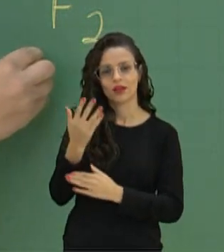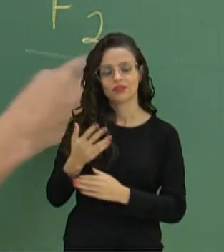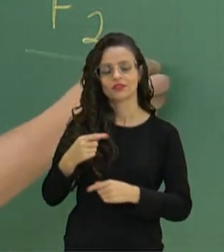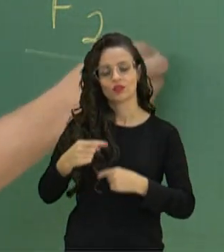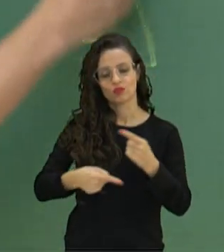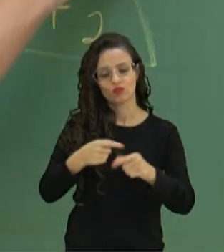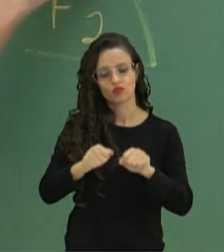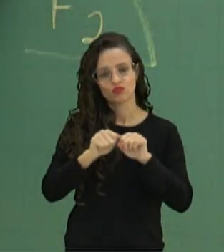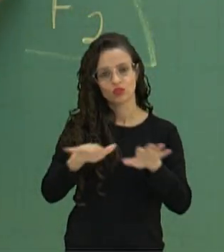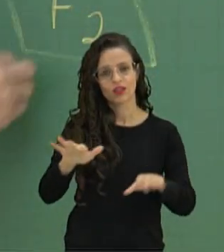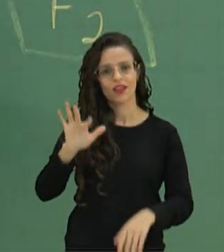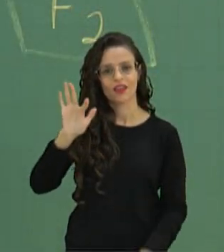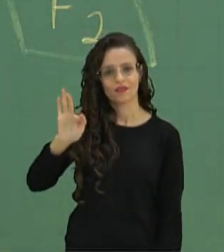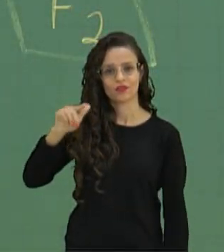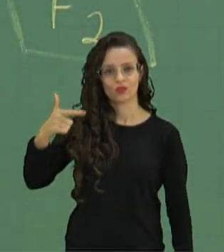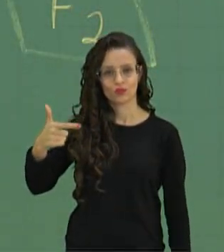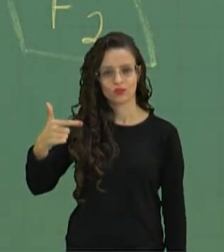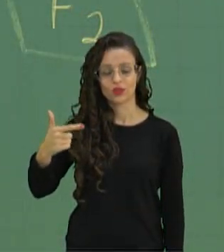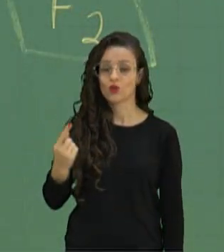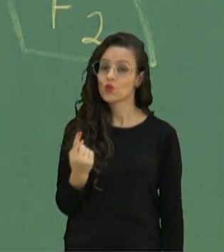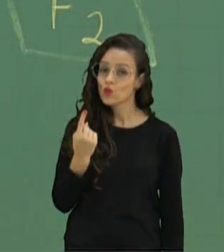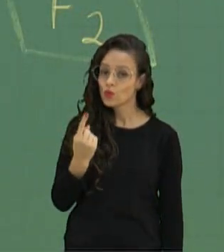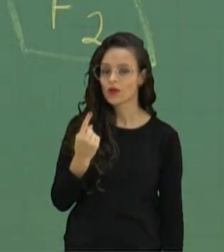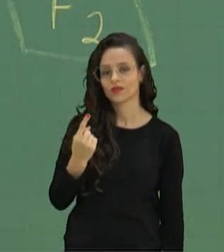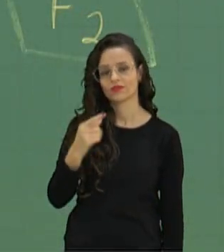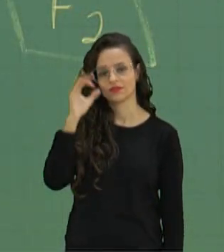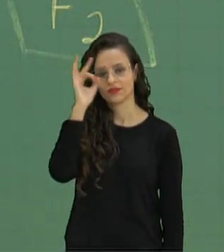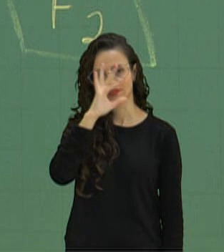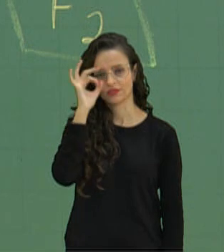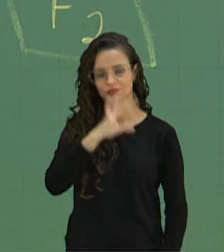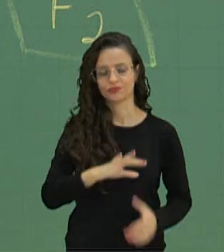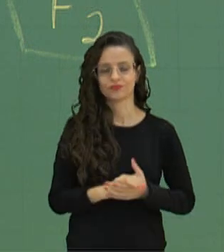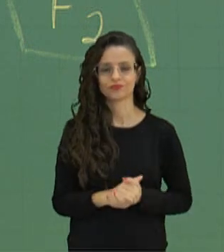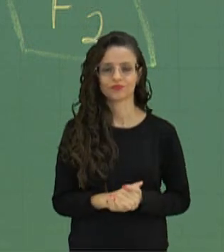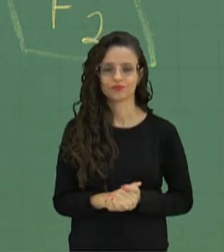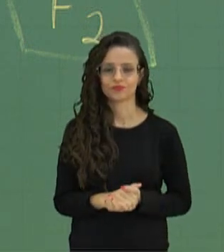geração F2. Uma semente verde na geração F2.